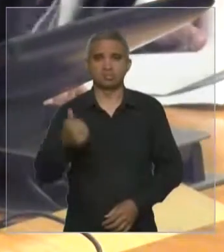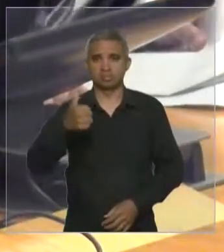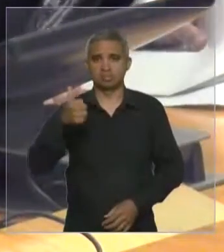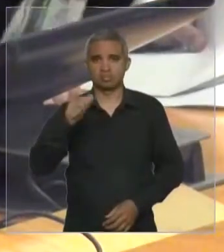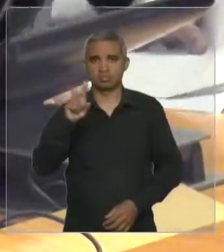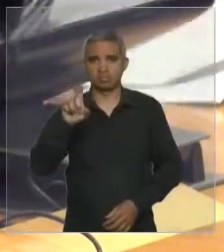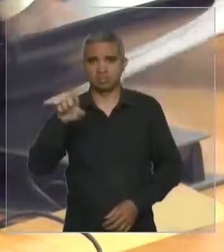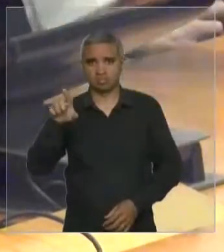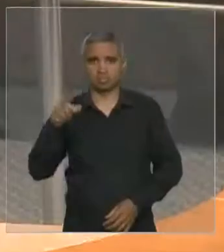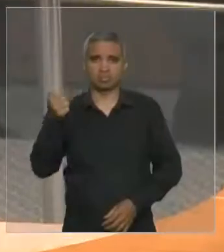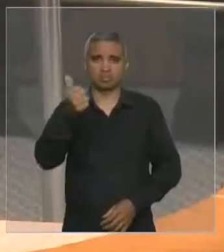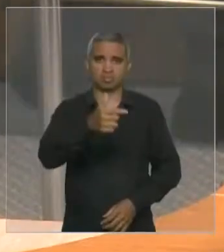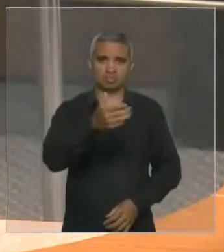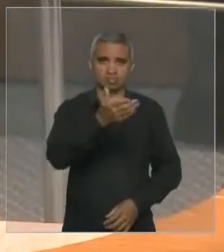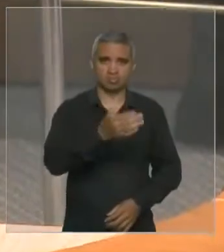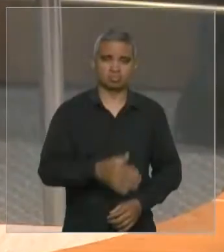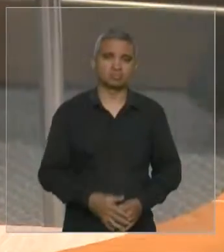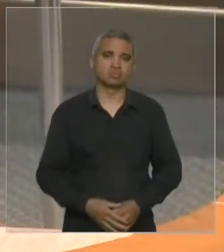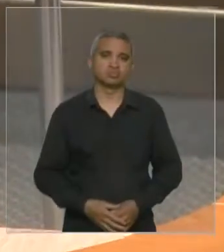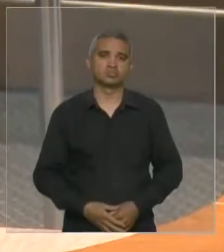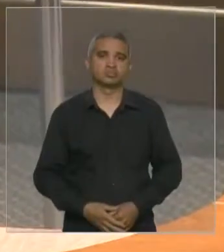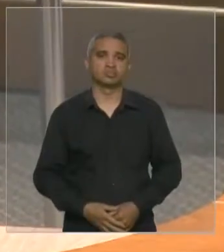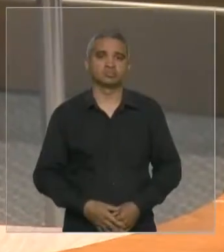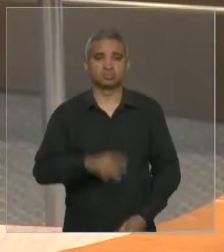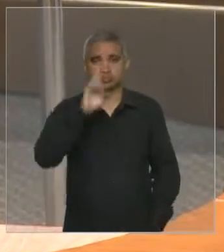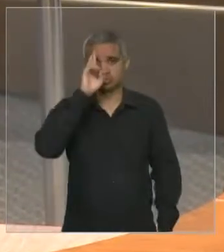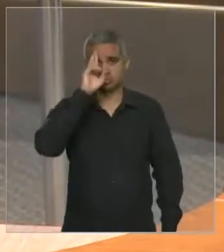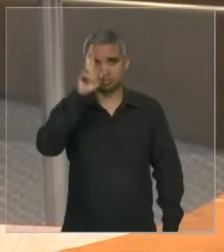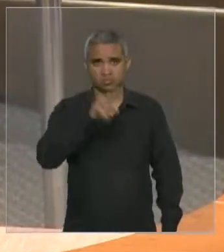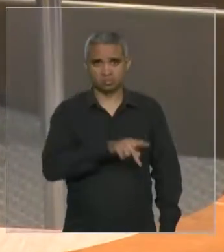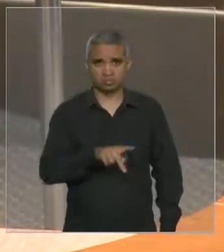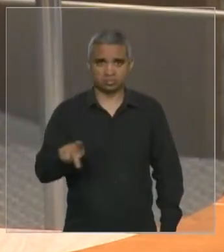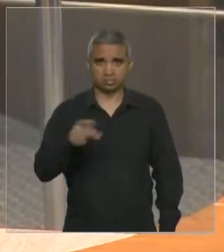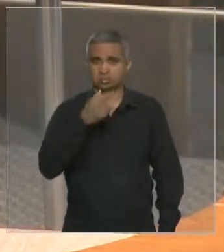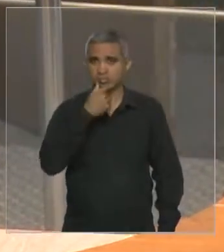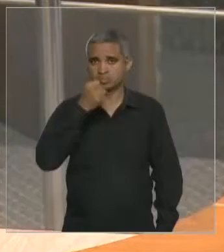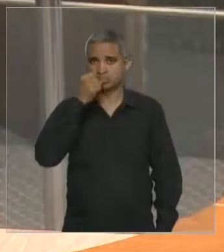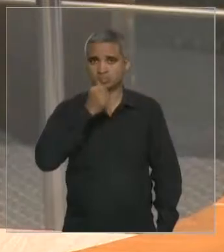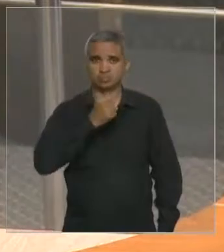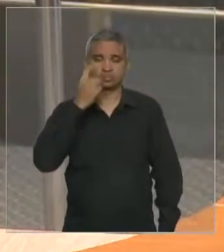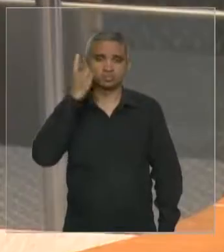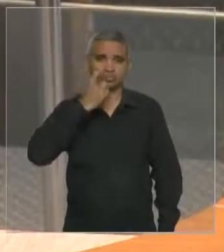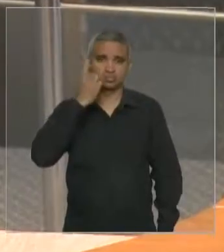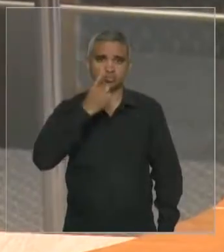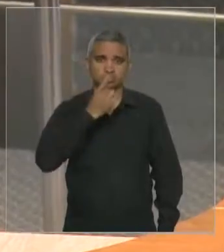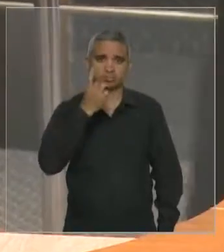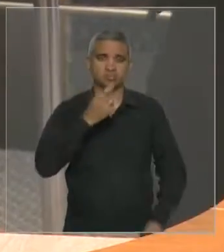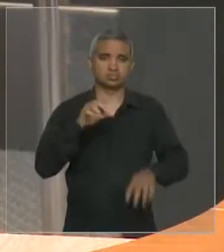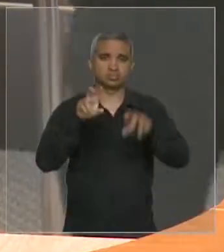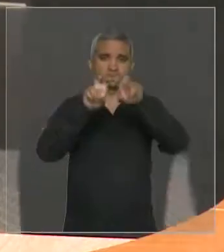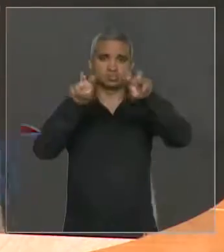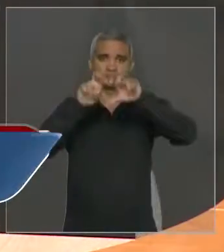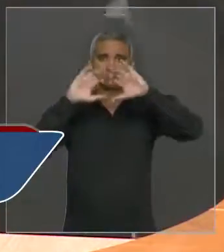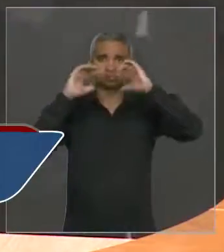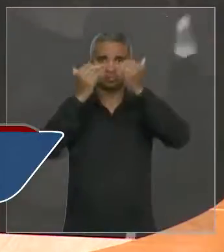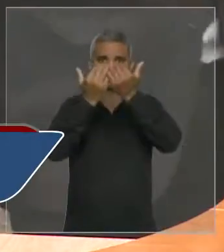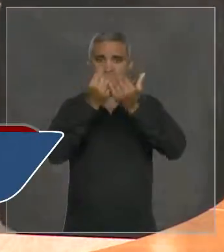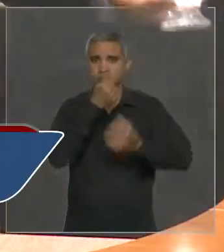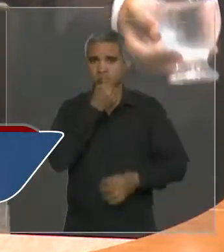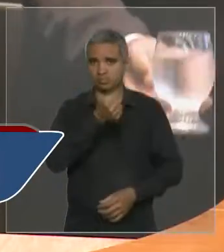Senhor presidente, senhoras e senhores deputados, galeria, imprensa, o que me traz mais uma vez a esta